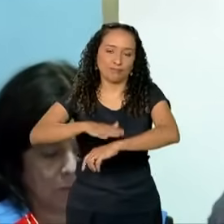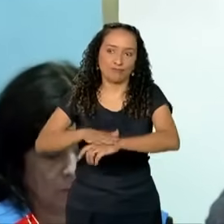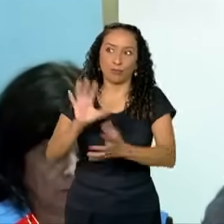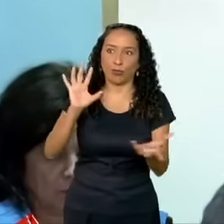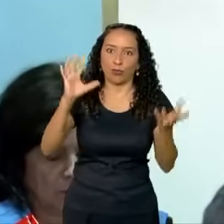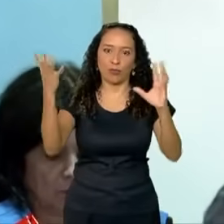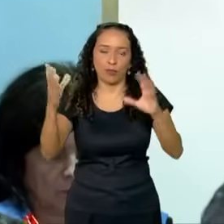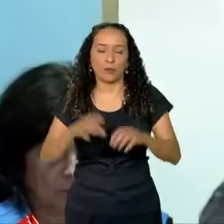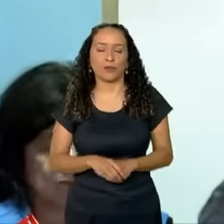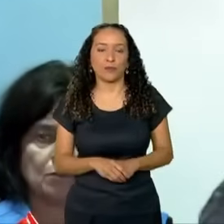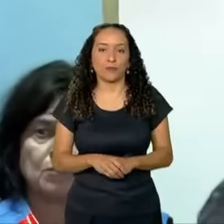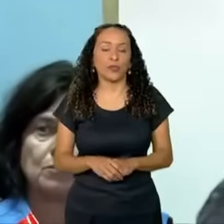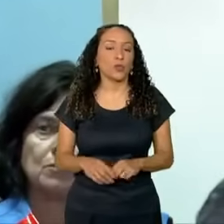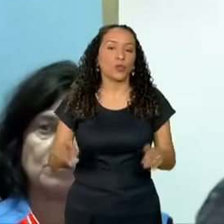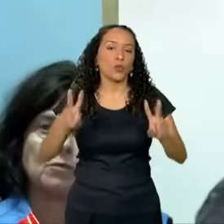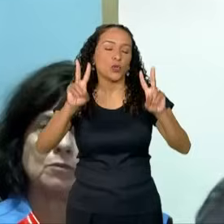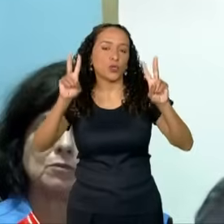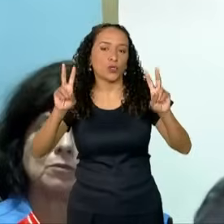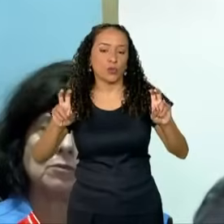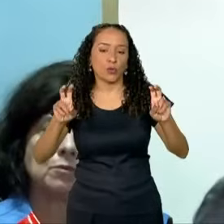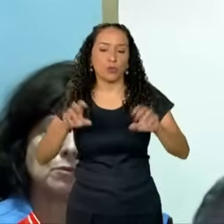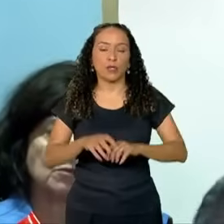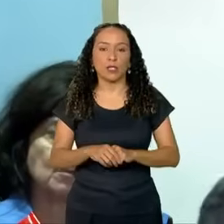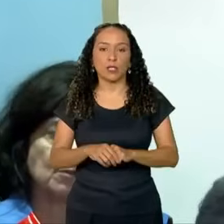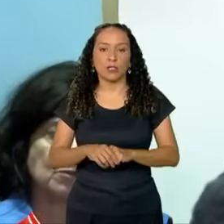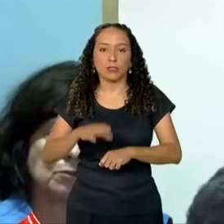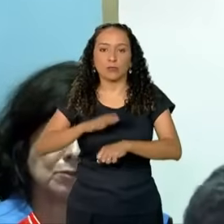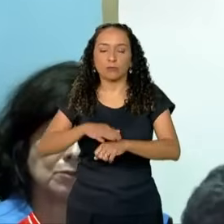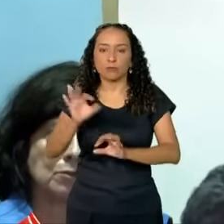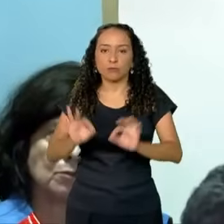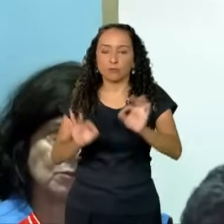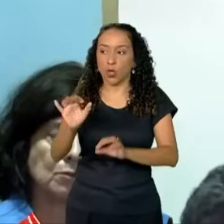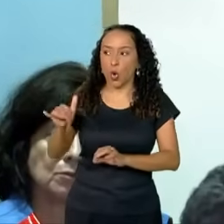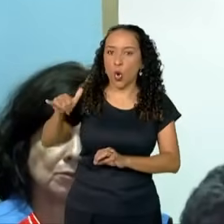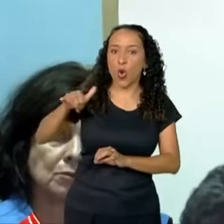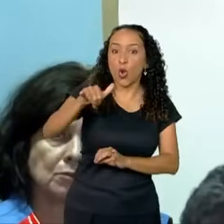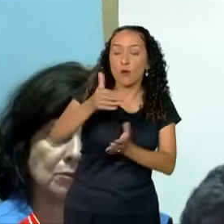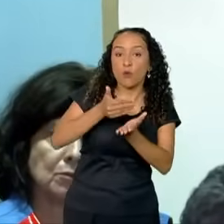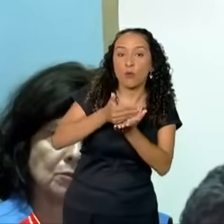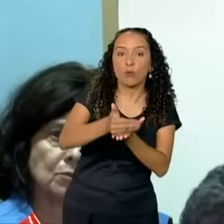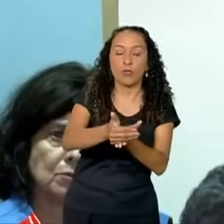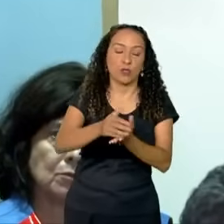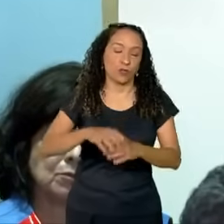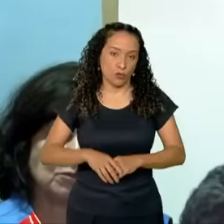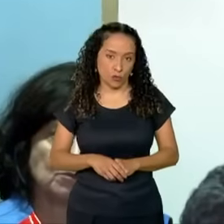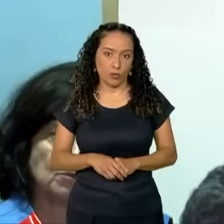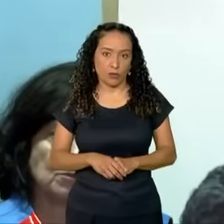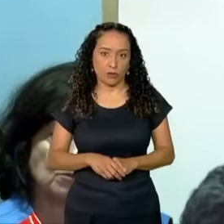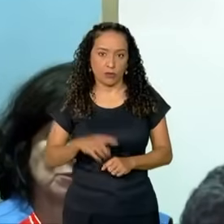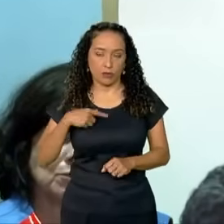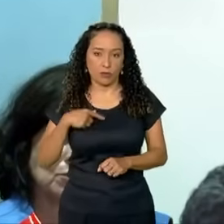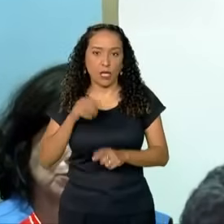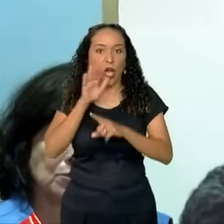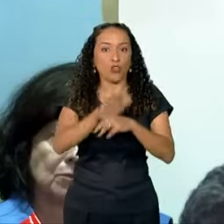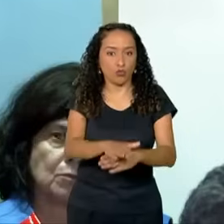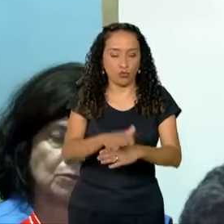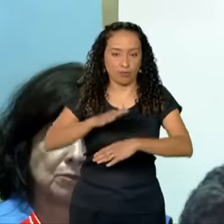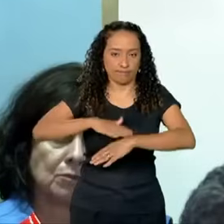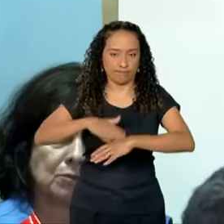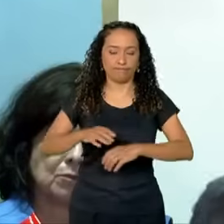tempo. Com relação às operações aéreas nos dias iniciais do nosso socorro, da nossa